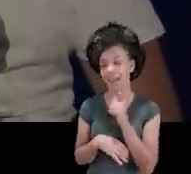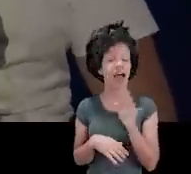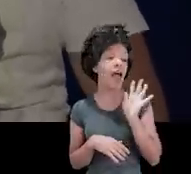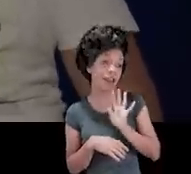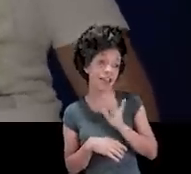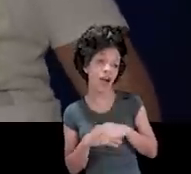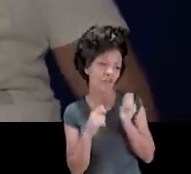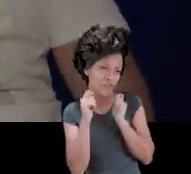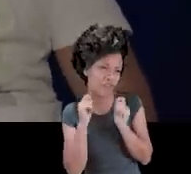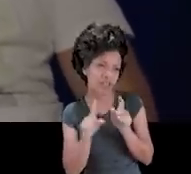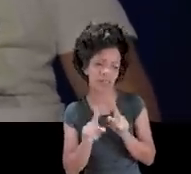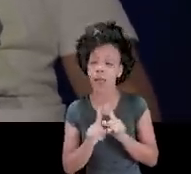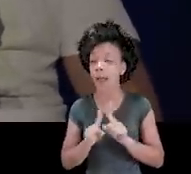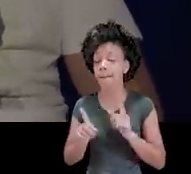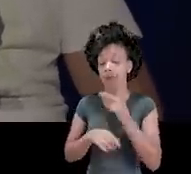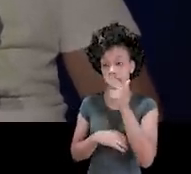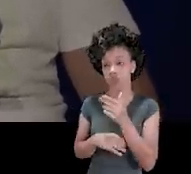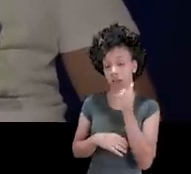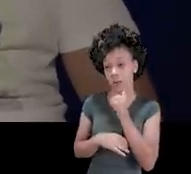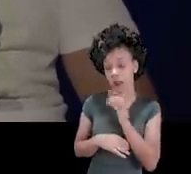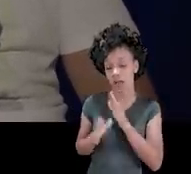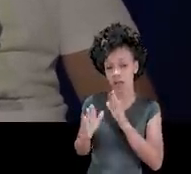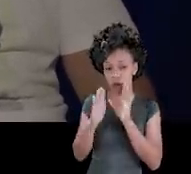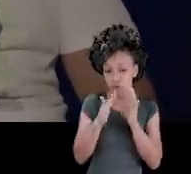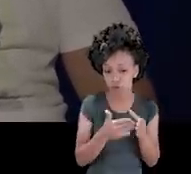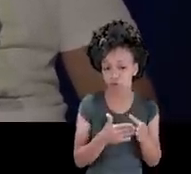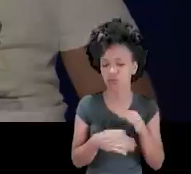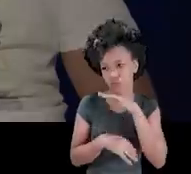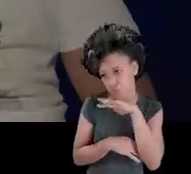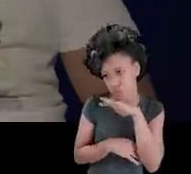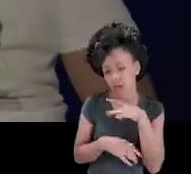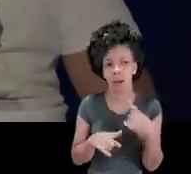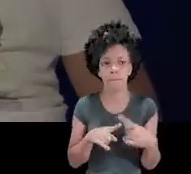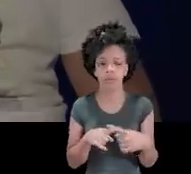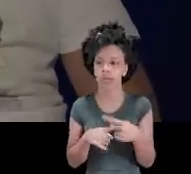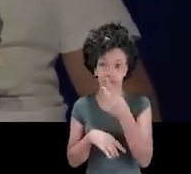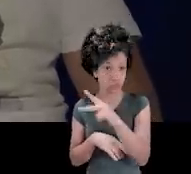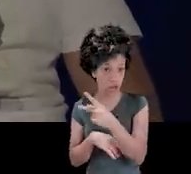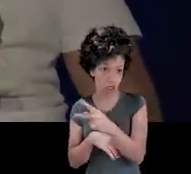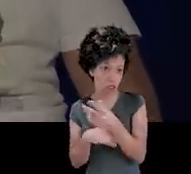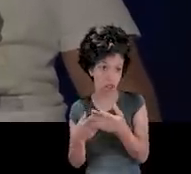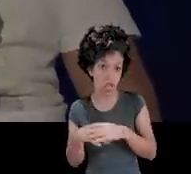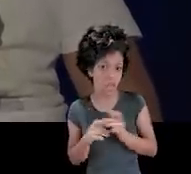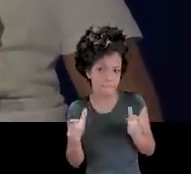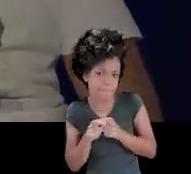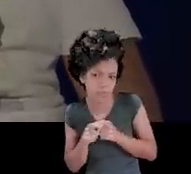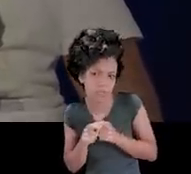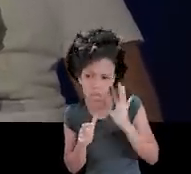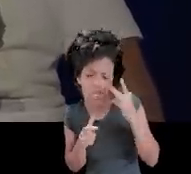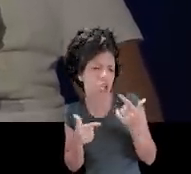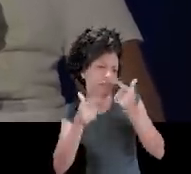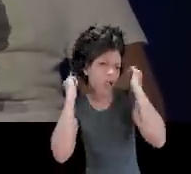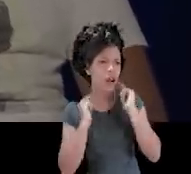legal, fofinha. Mas é que eu acho que na mulher leva muito pro lado ruim, cara. O caso dela é, cara, é uma minoria uma mulher que decide ficar